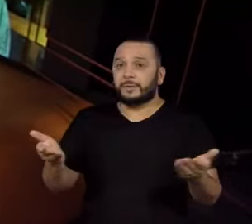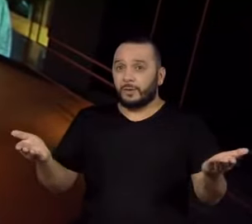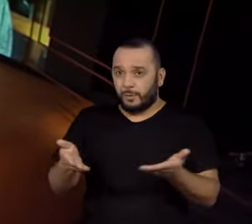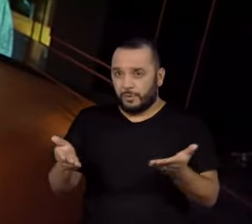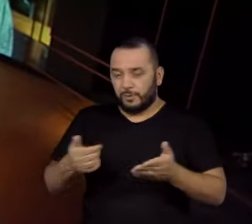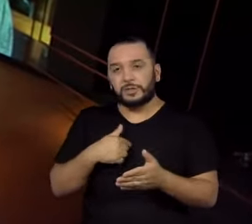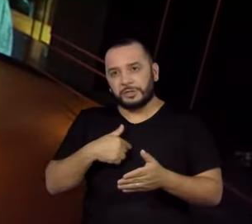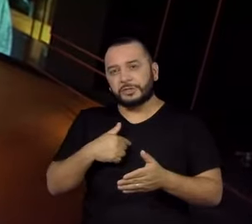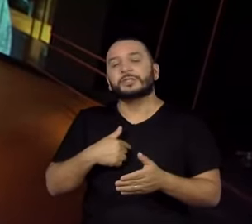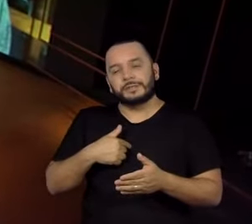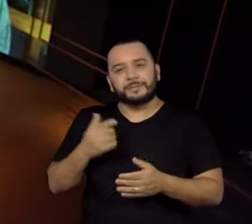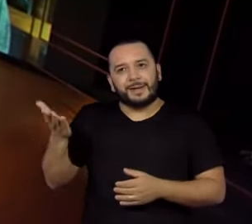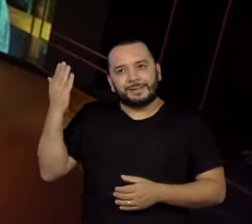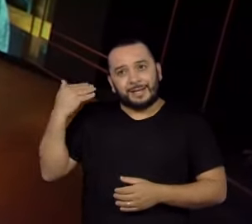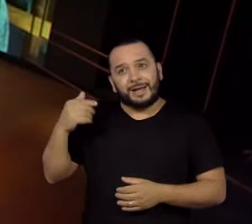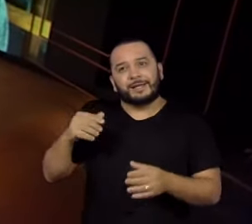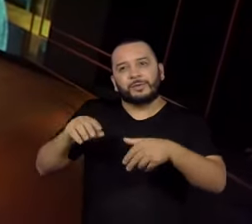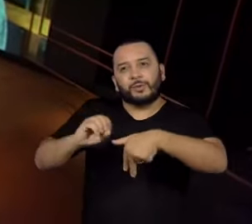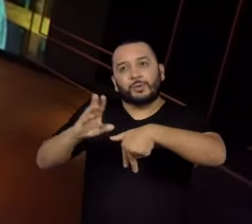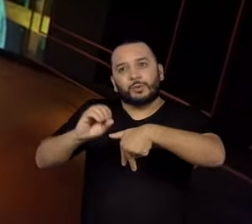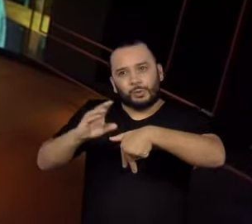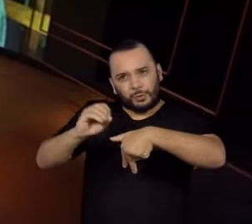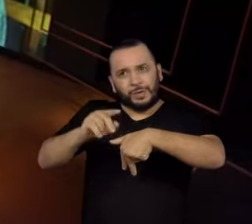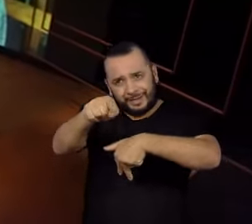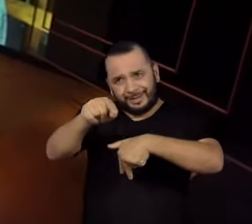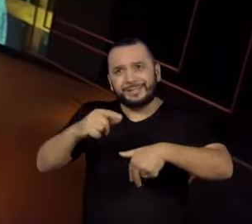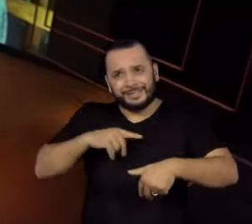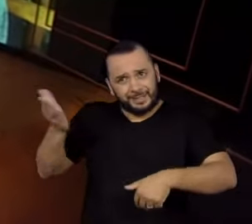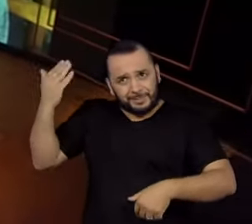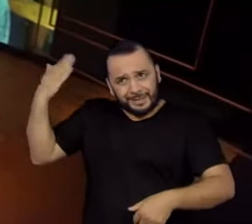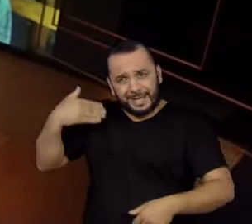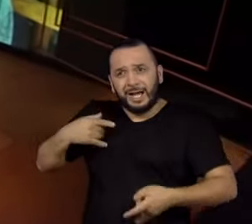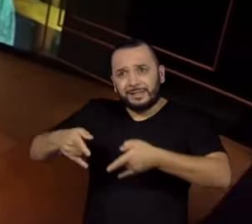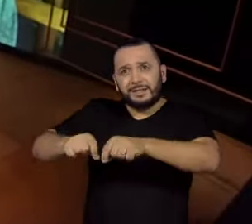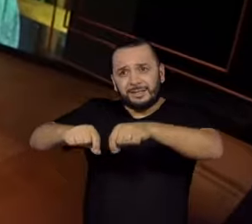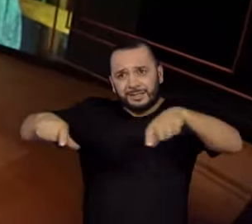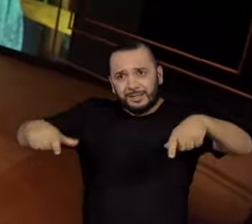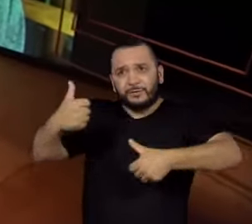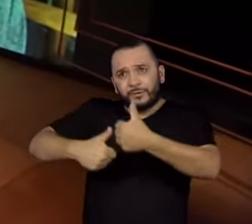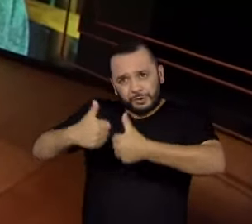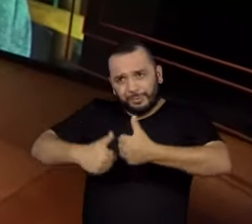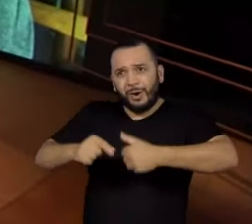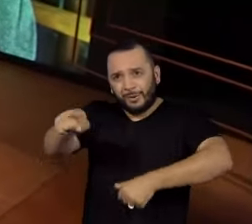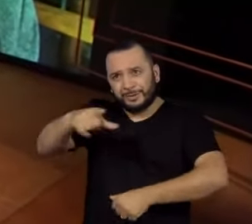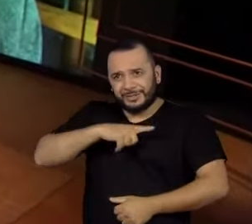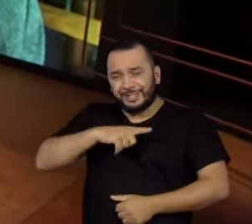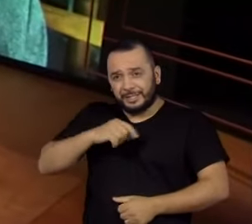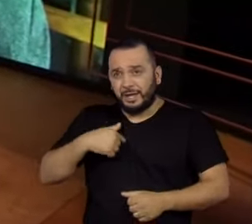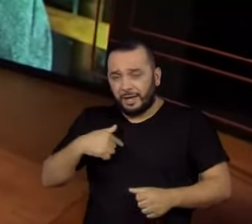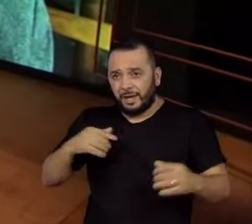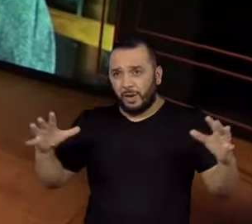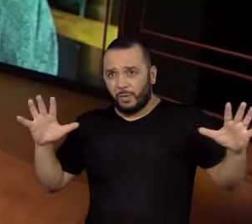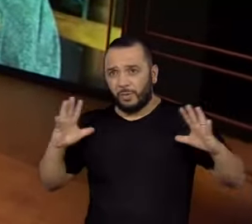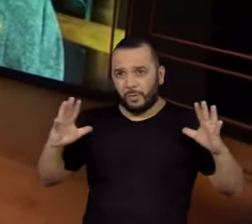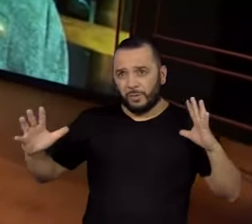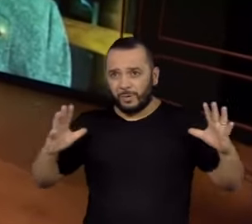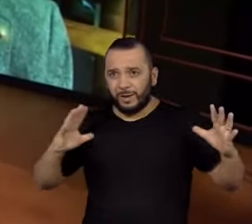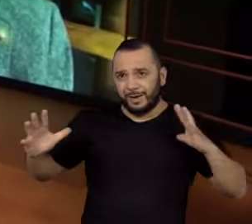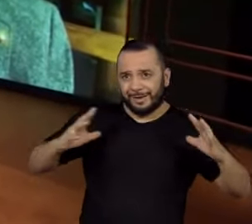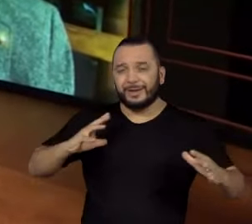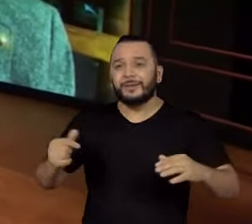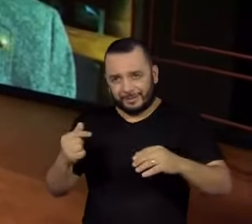Cultura e a Rádio Cultura, ali existiam vários campos de futebol. E eu jogava lá todos os fins de semana, eu era goleiro, né? Mas depois eu